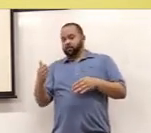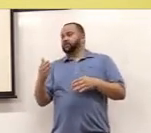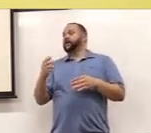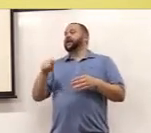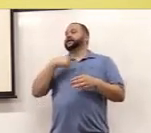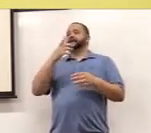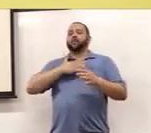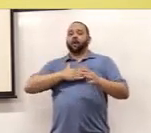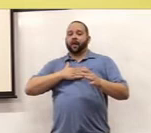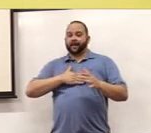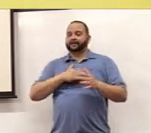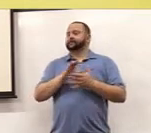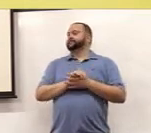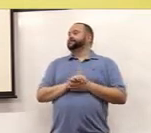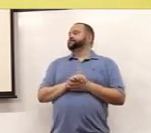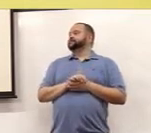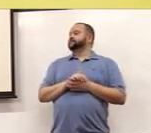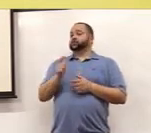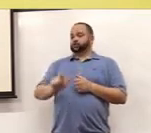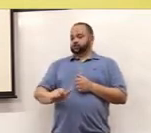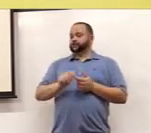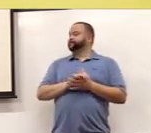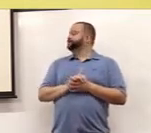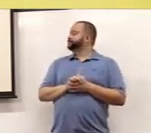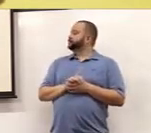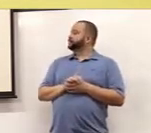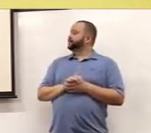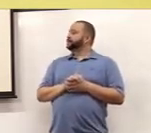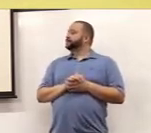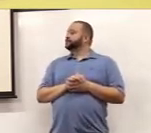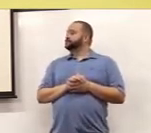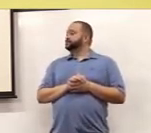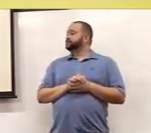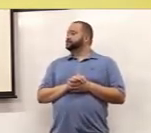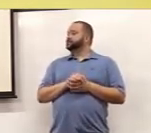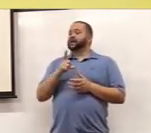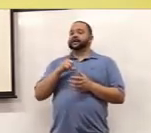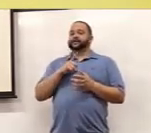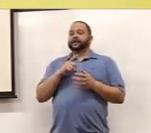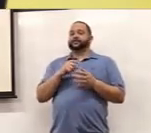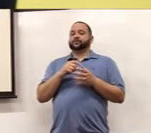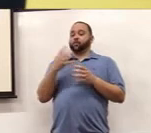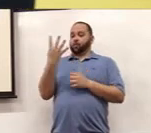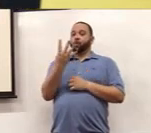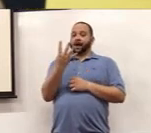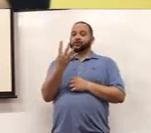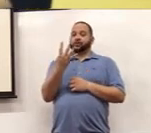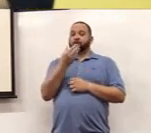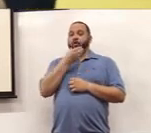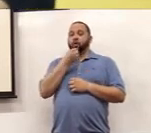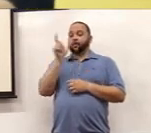lento, que tem um fugado, e aí tem uma cadência desse quarteto vocal, tem quatro